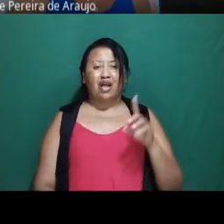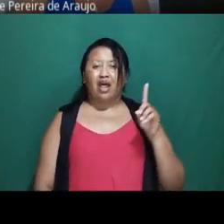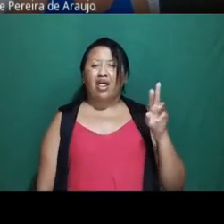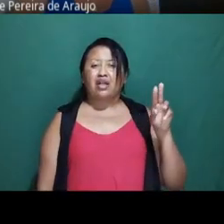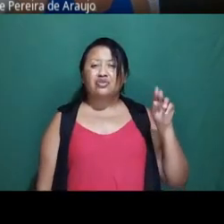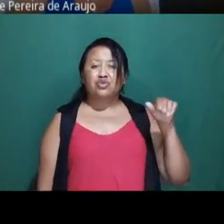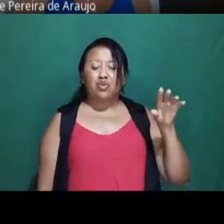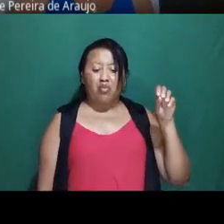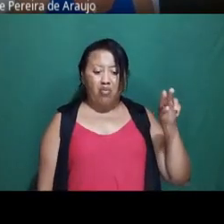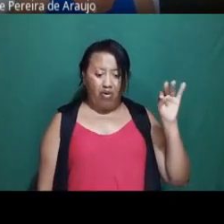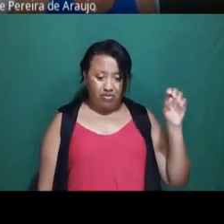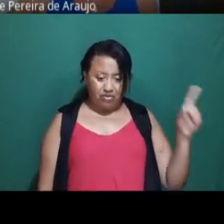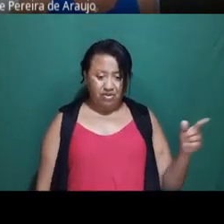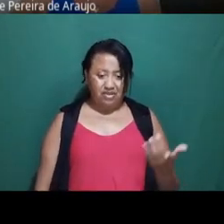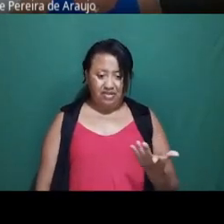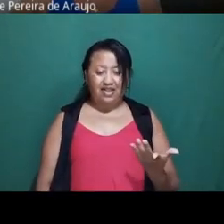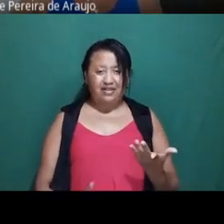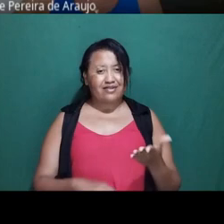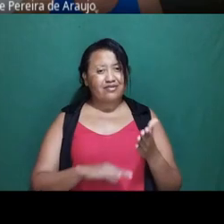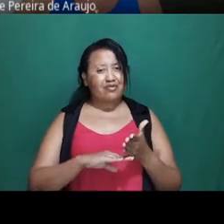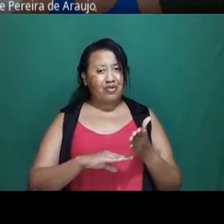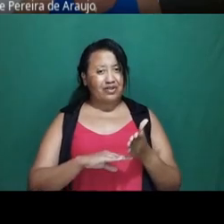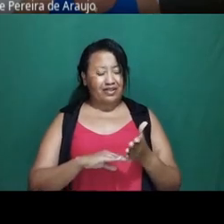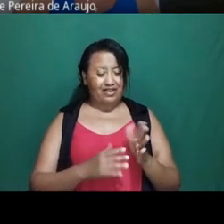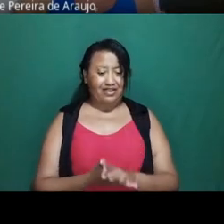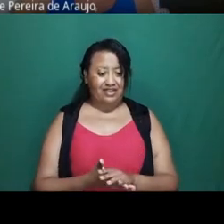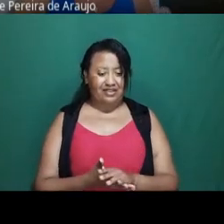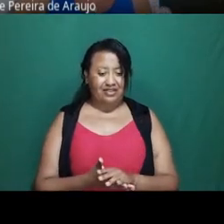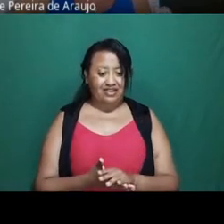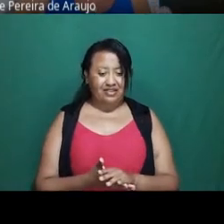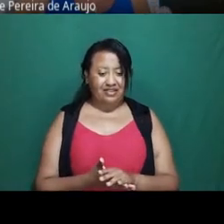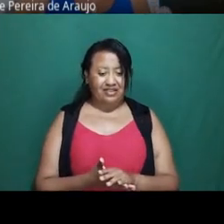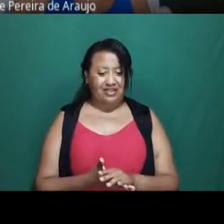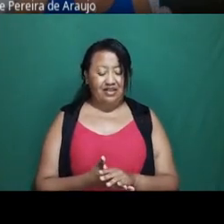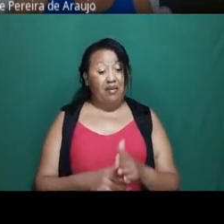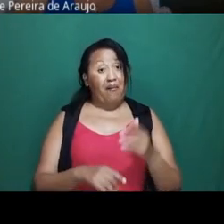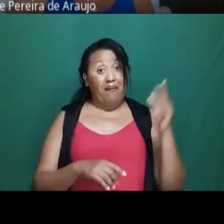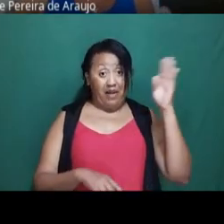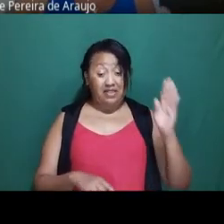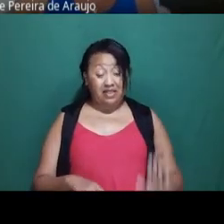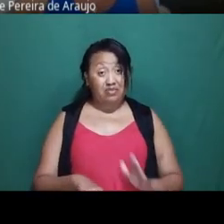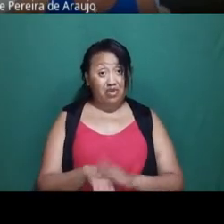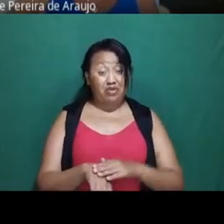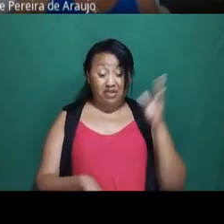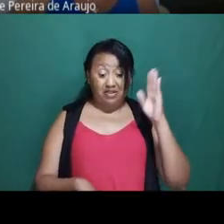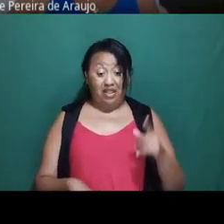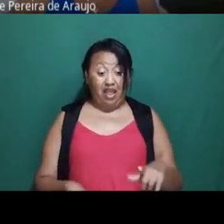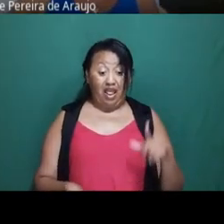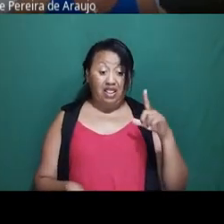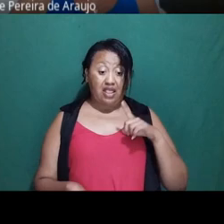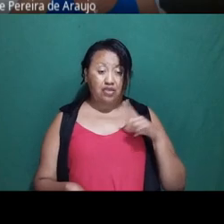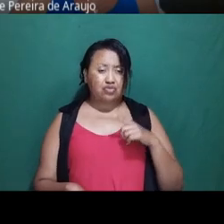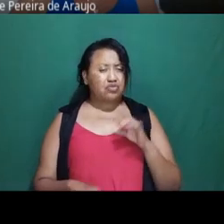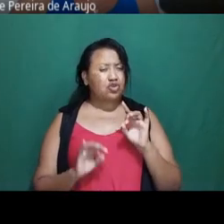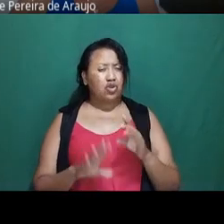Modernista um poeta Modernista né segunda fase do modernismo brasileiro Então aqui tem tem apenas